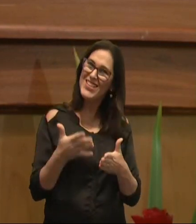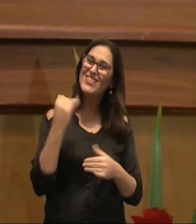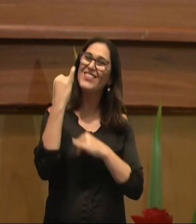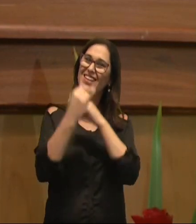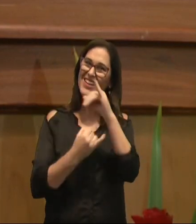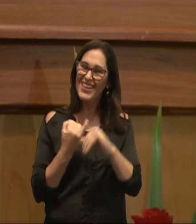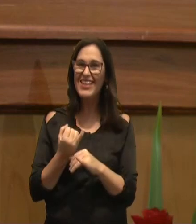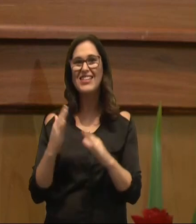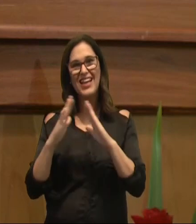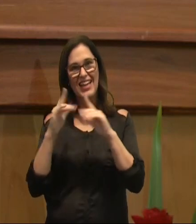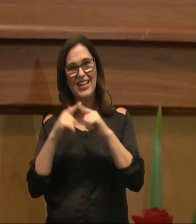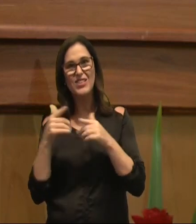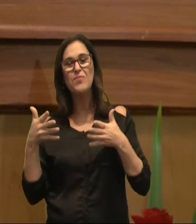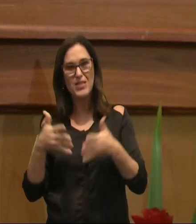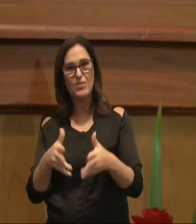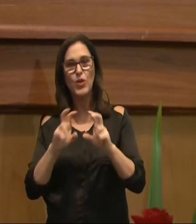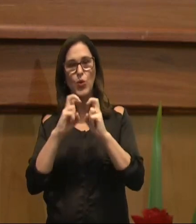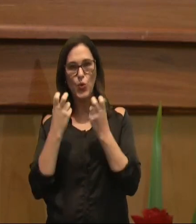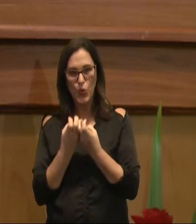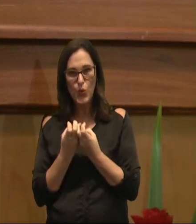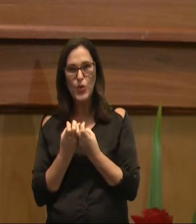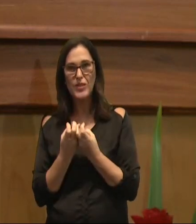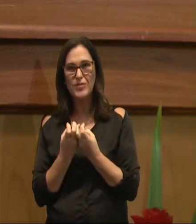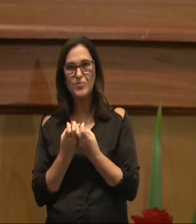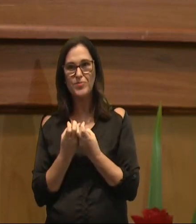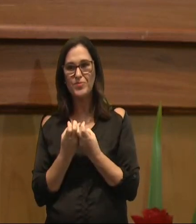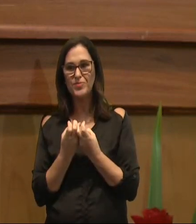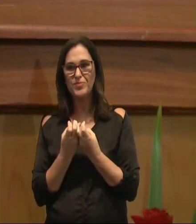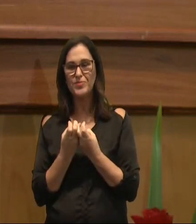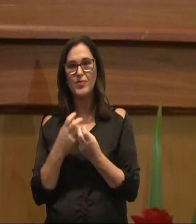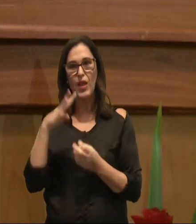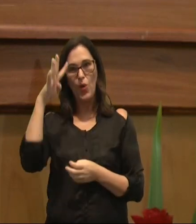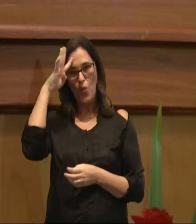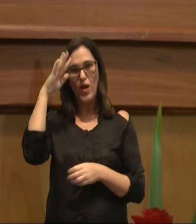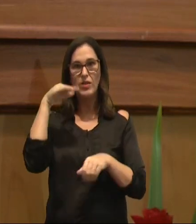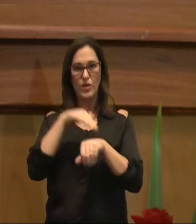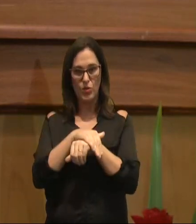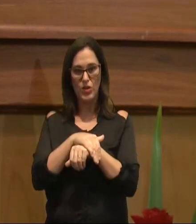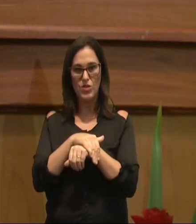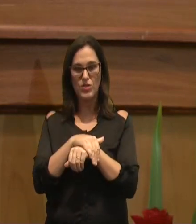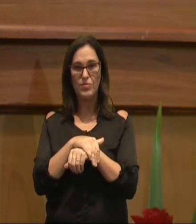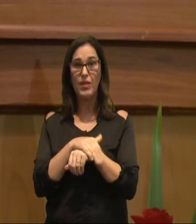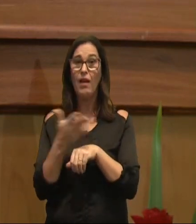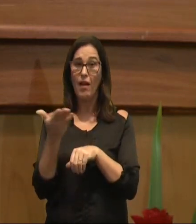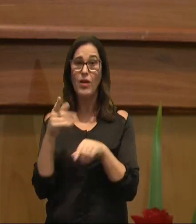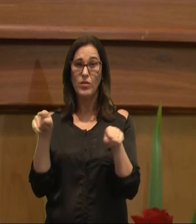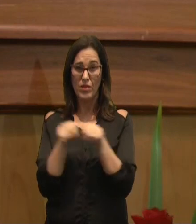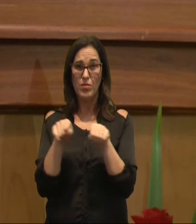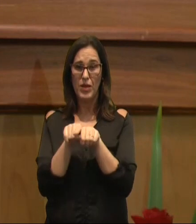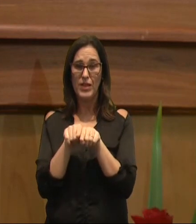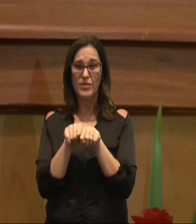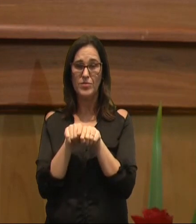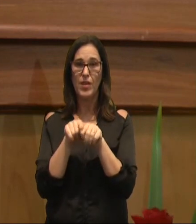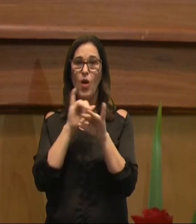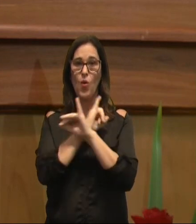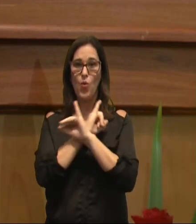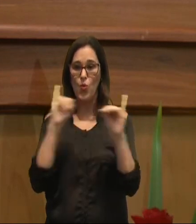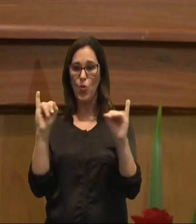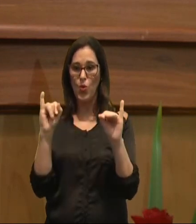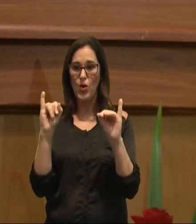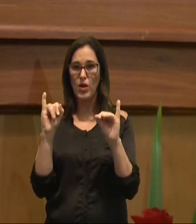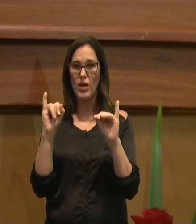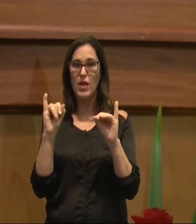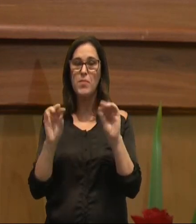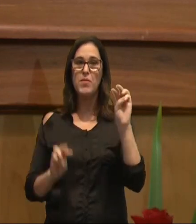a igreja participando durante os cultos pelo culto de quarta-feira à noite. Quero também comunicá-lo que o Ministério